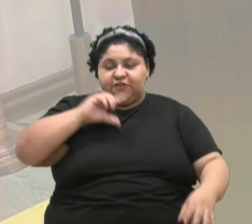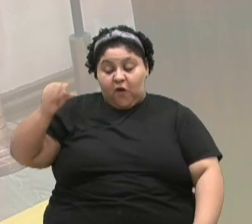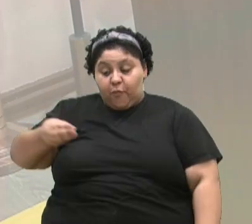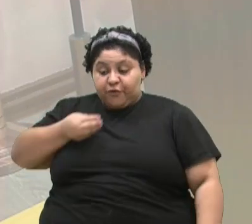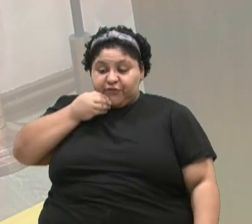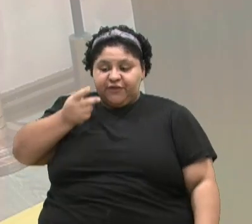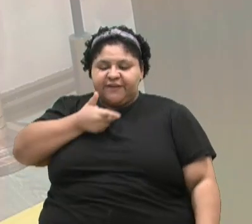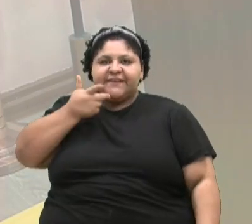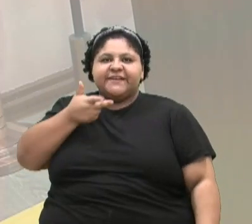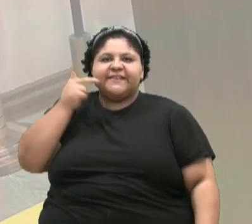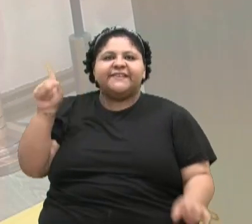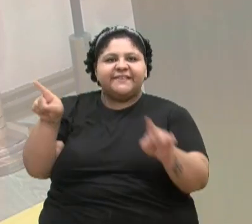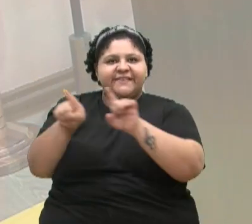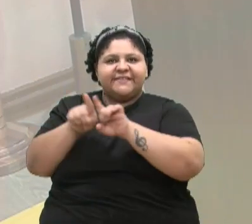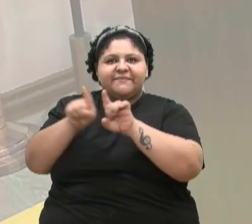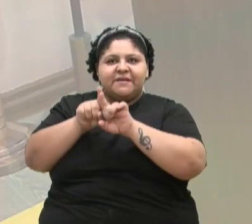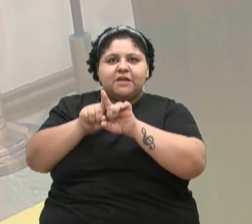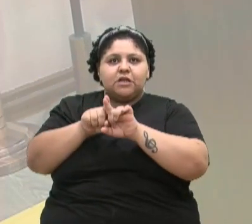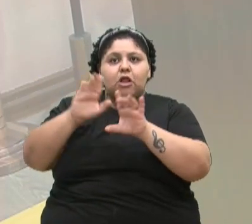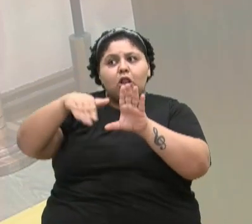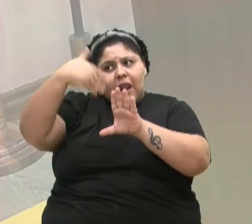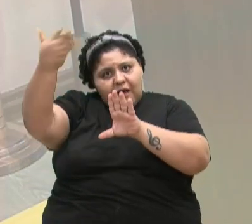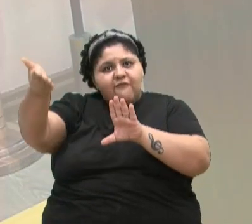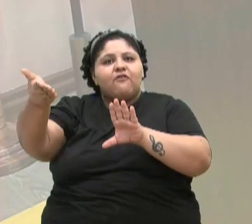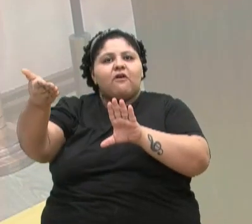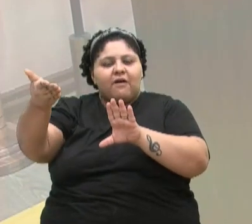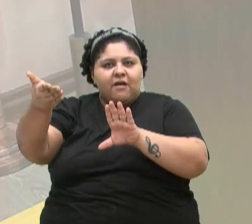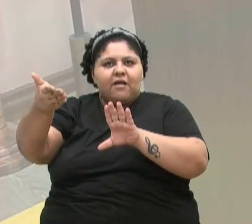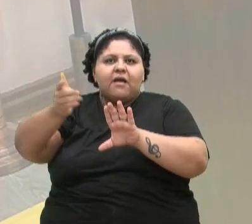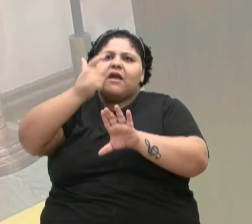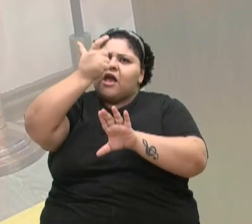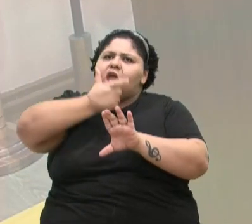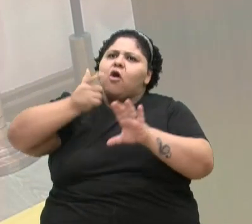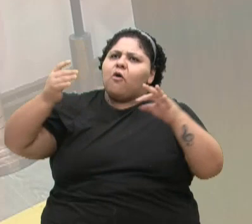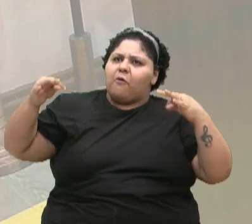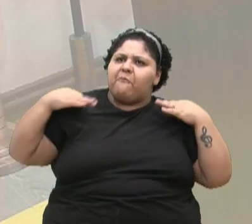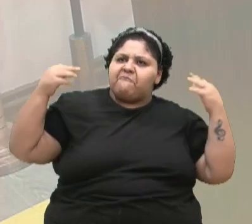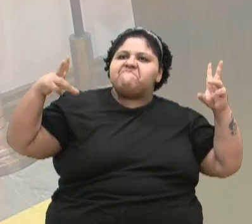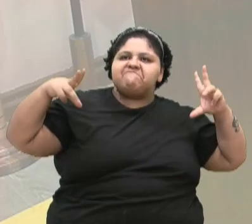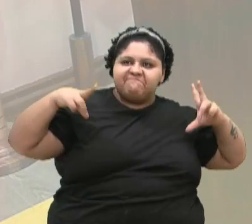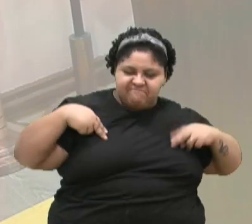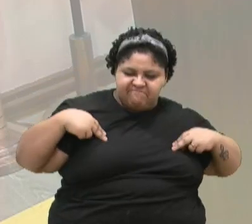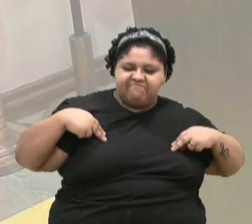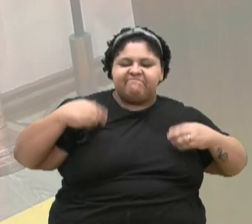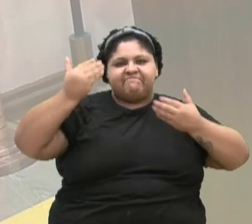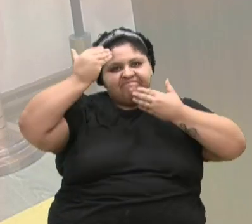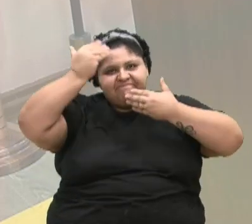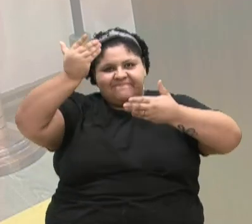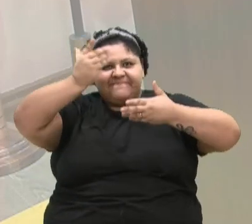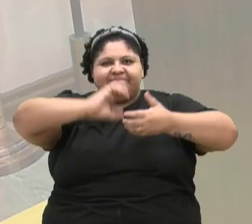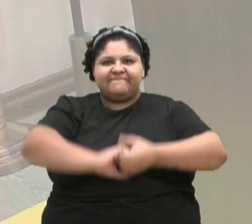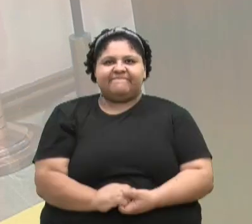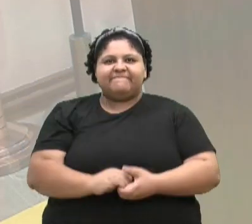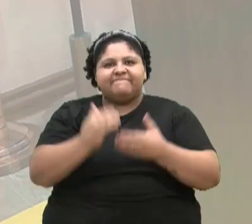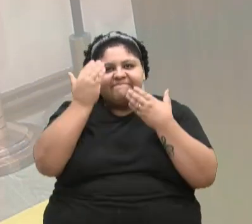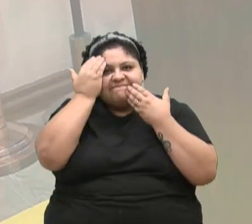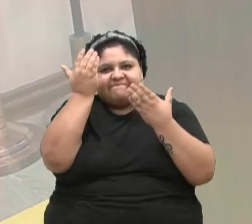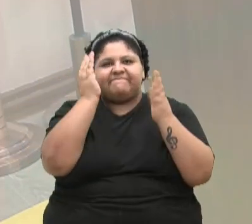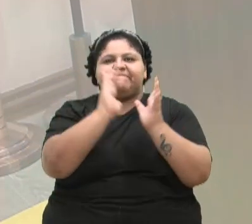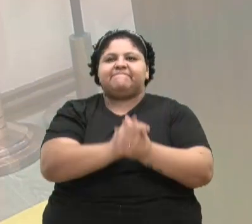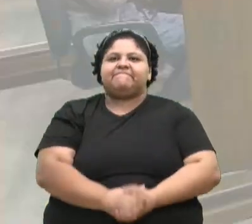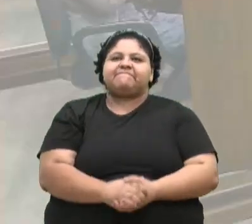falar, inclusive mundo lá fora, porque eu acho que o nosso turismo merecemos. Muito obrigada. Muito obrigada.